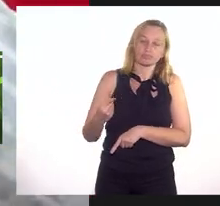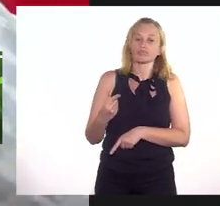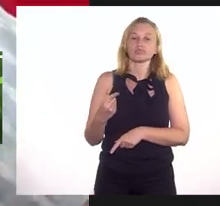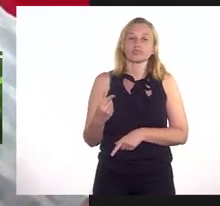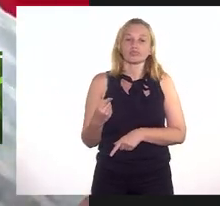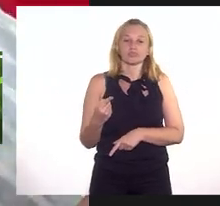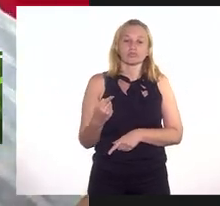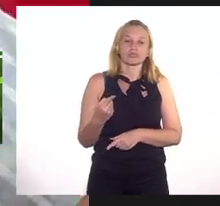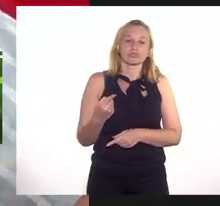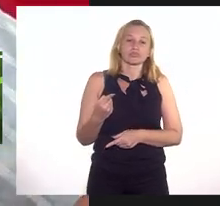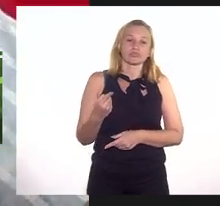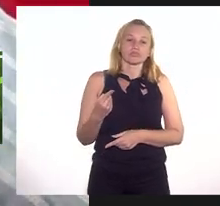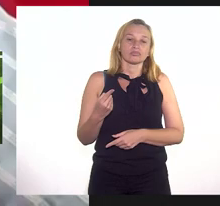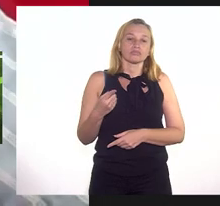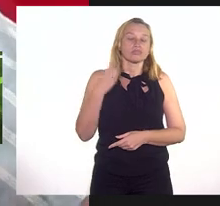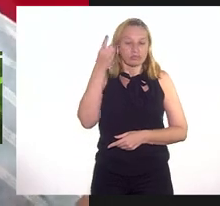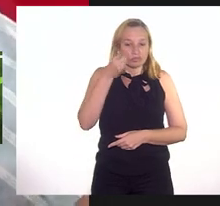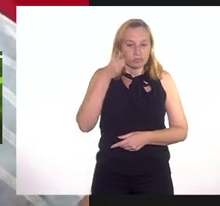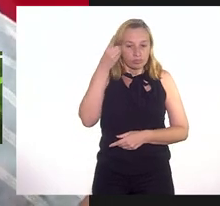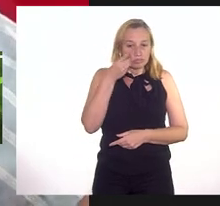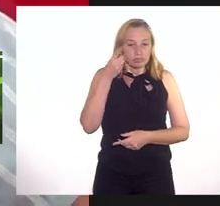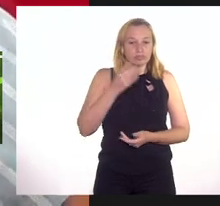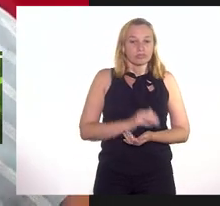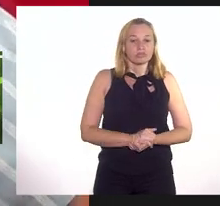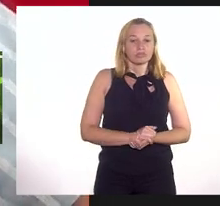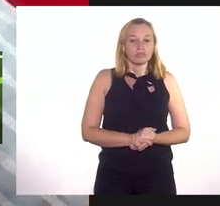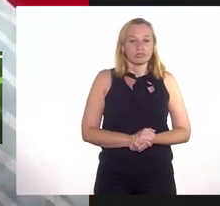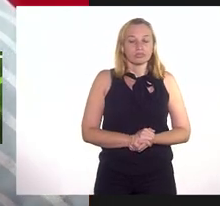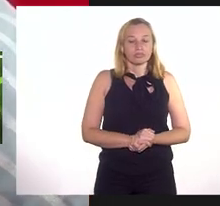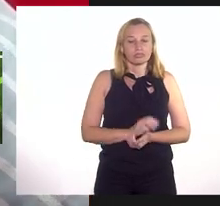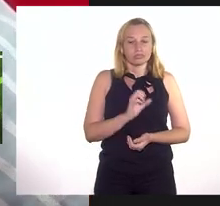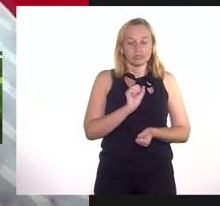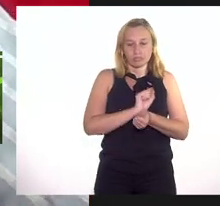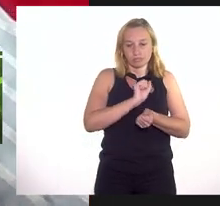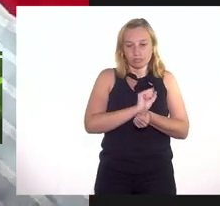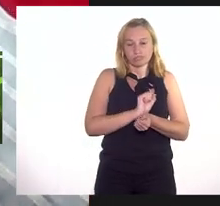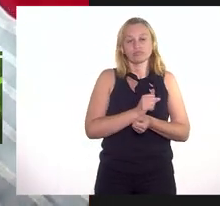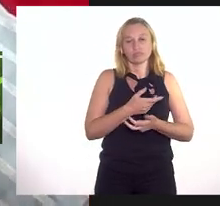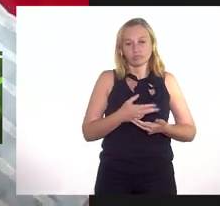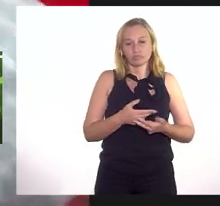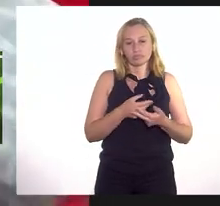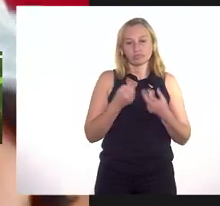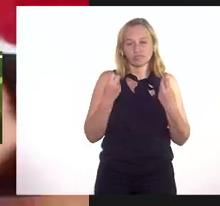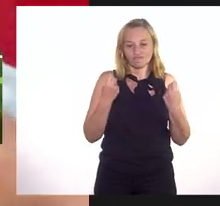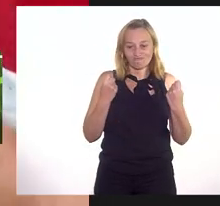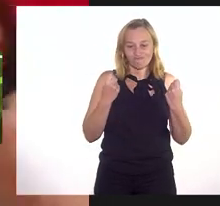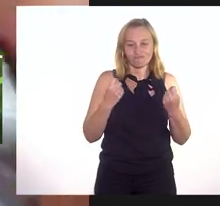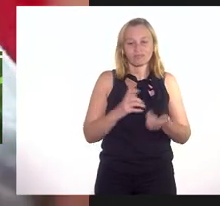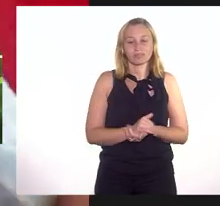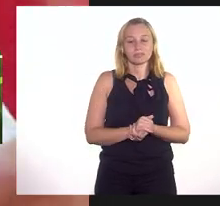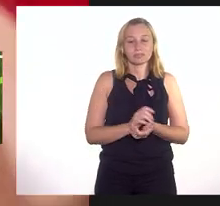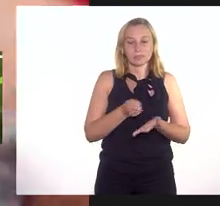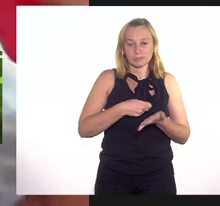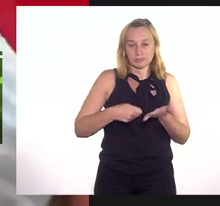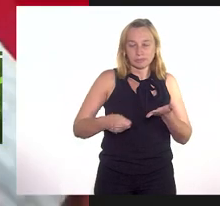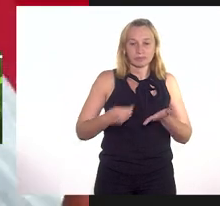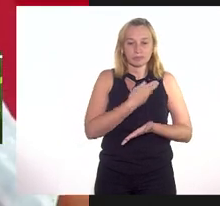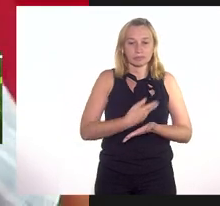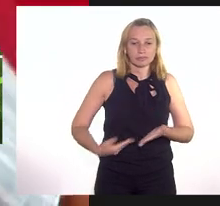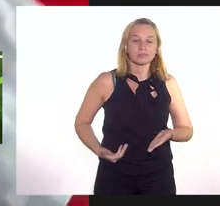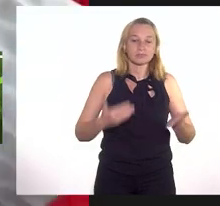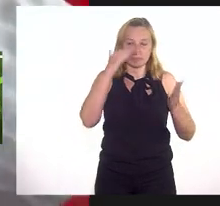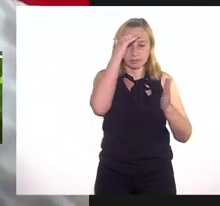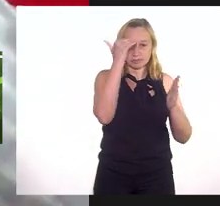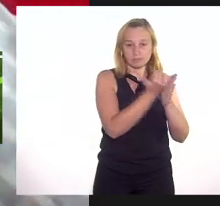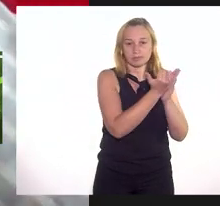outras contribuições aí de vocês, e que a gente espera muito que seja assinado pelo governador e